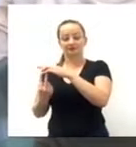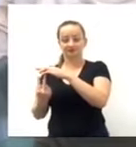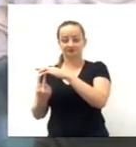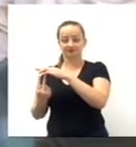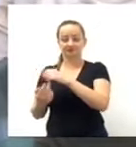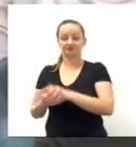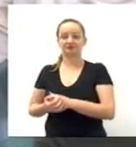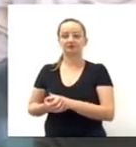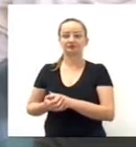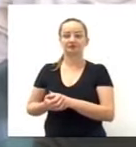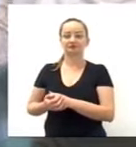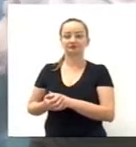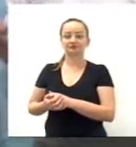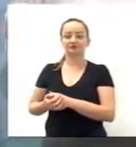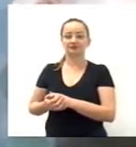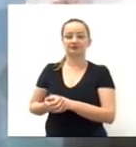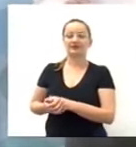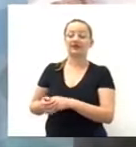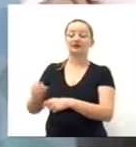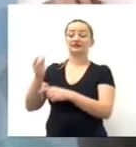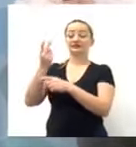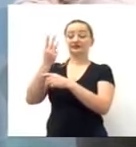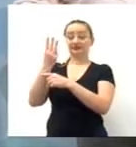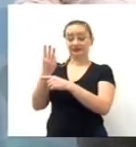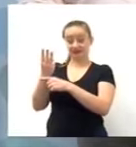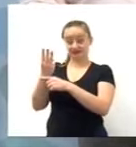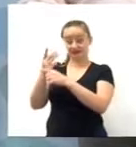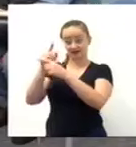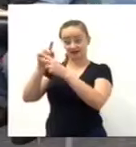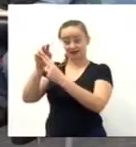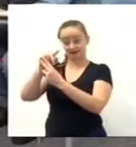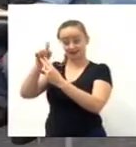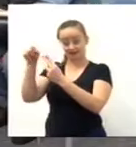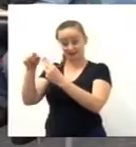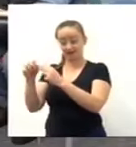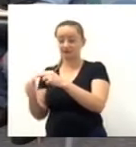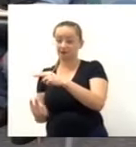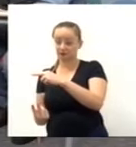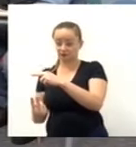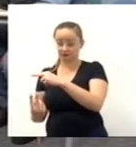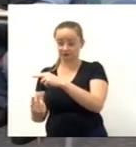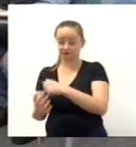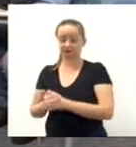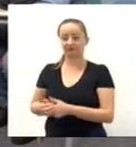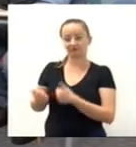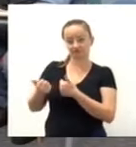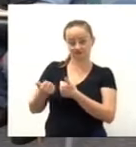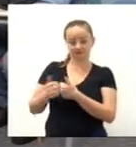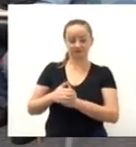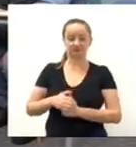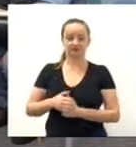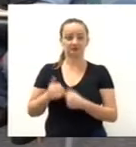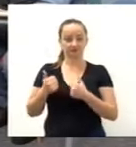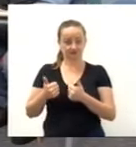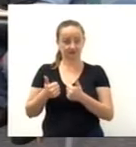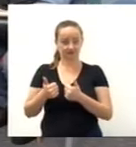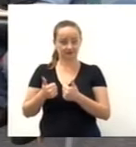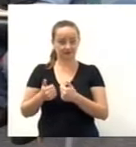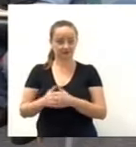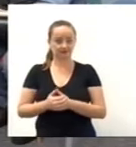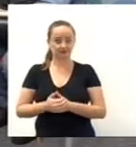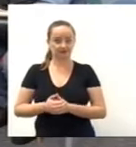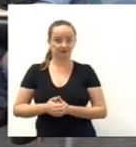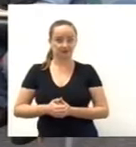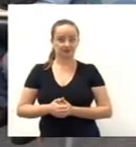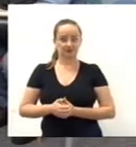aqui, 270 graus equivale a 3π sobre 2. Tudo bem? 270 graus.